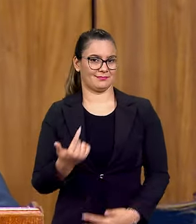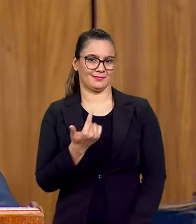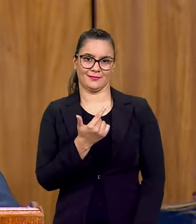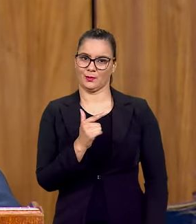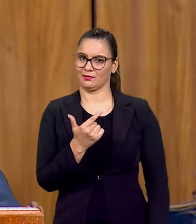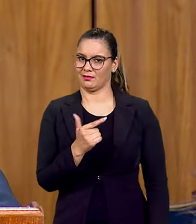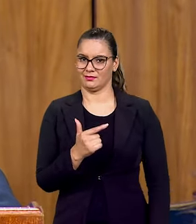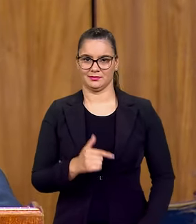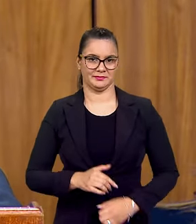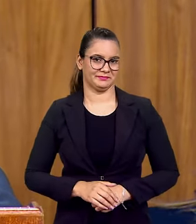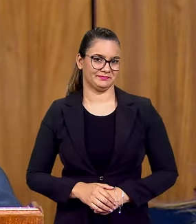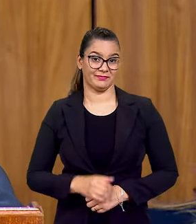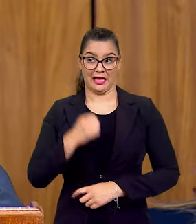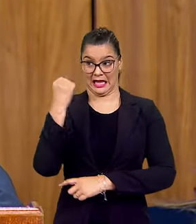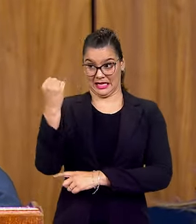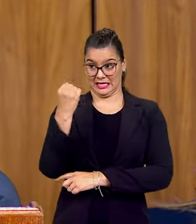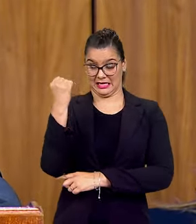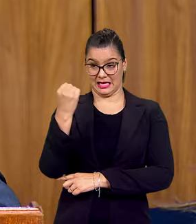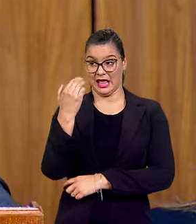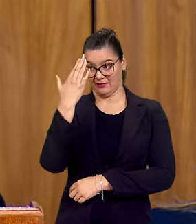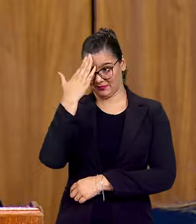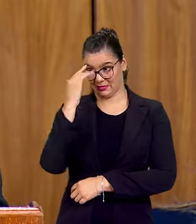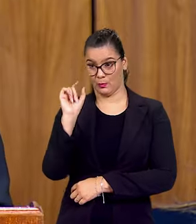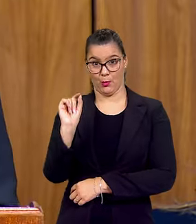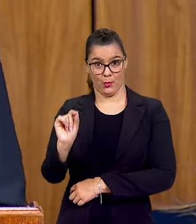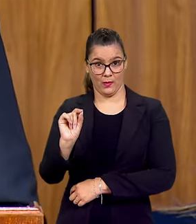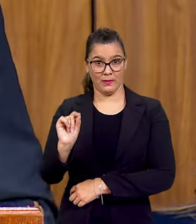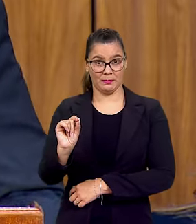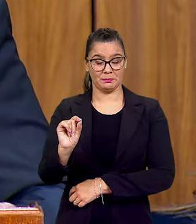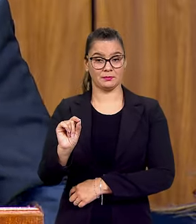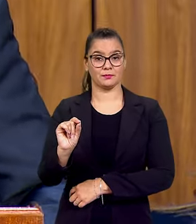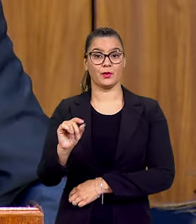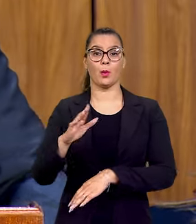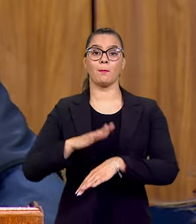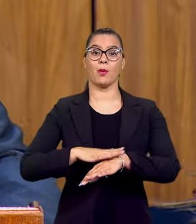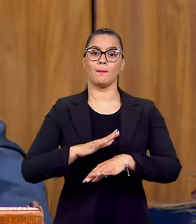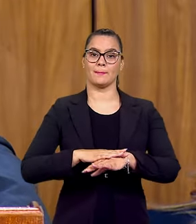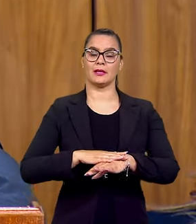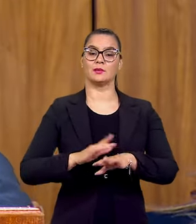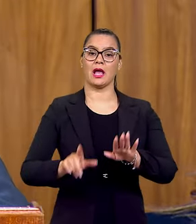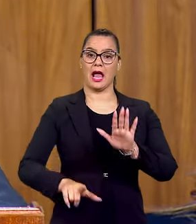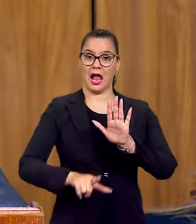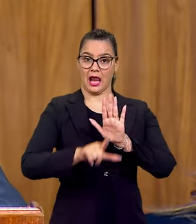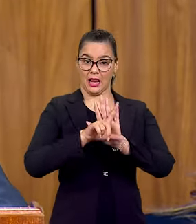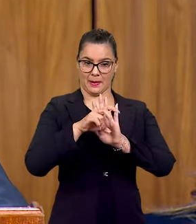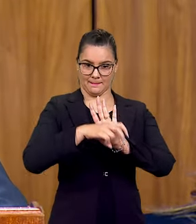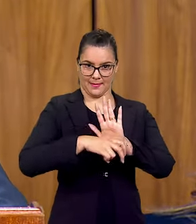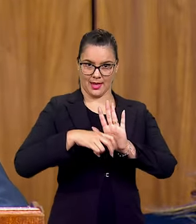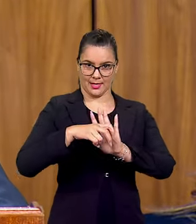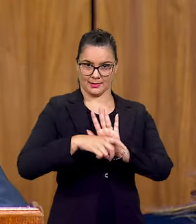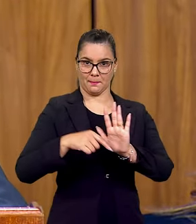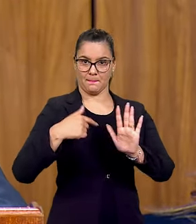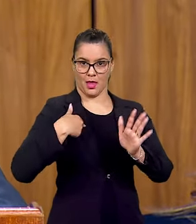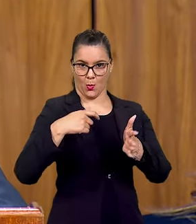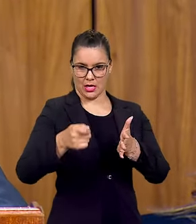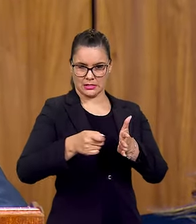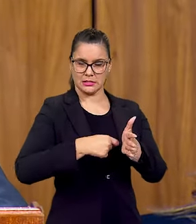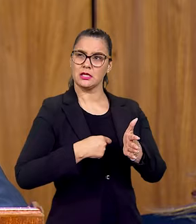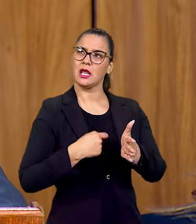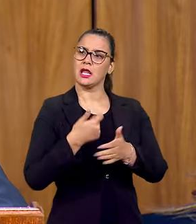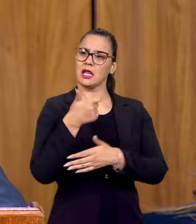explicação. E o que é mais grave, Flavudino, é que quando eu sancionei a Lei Maria da